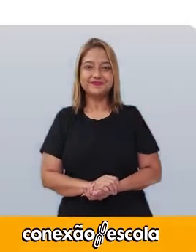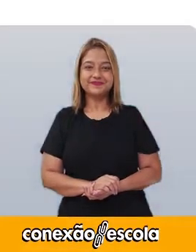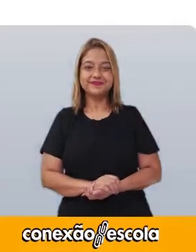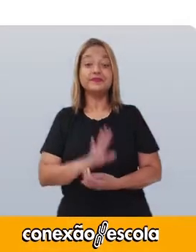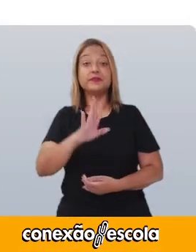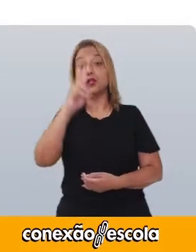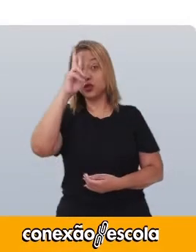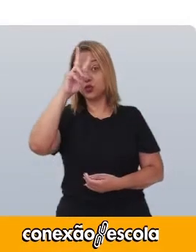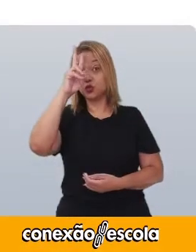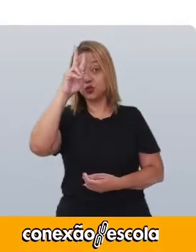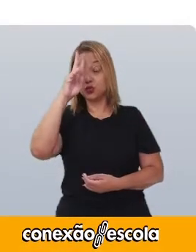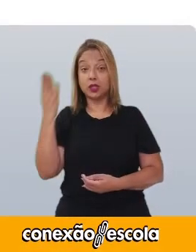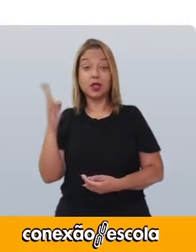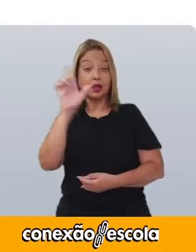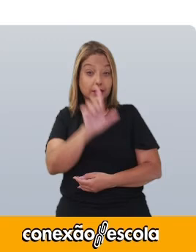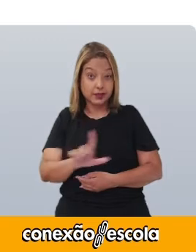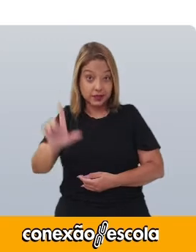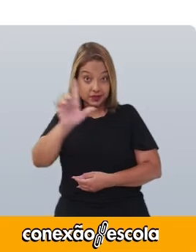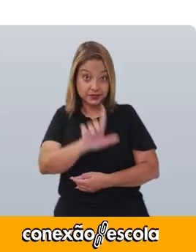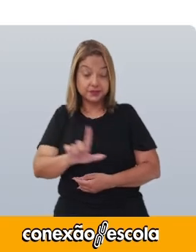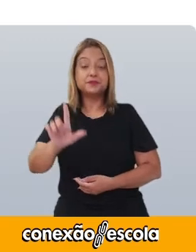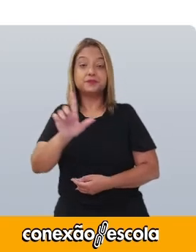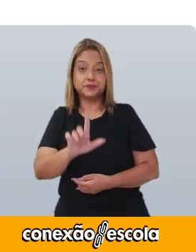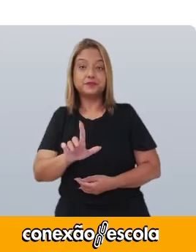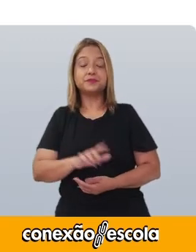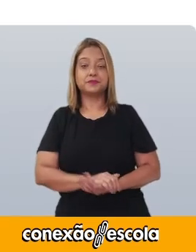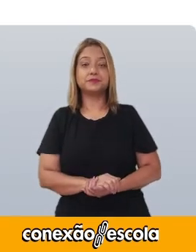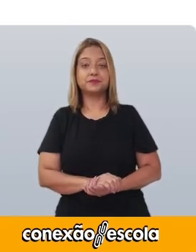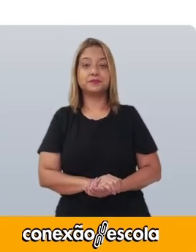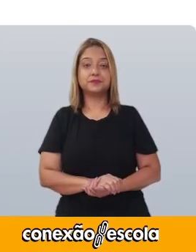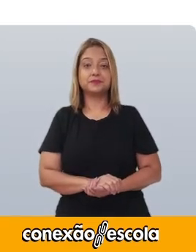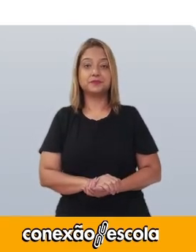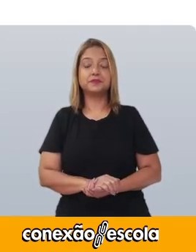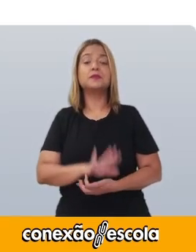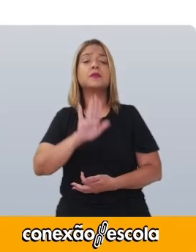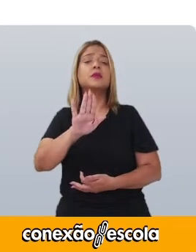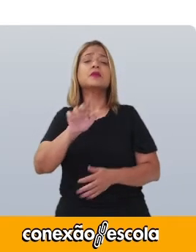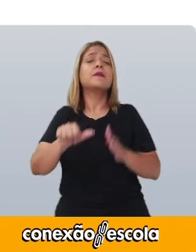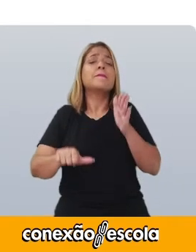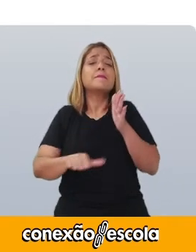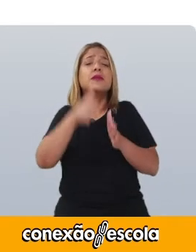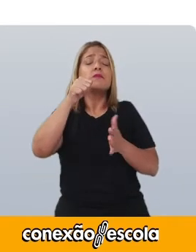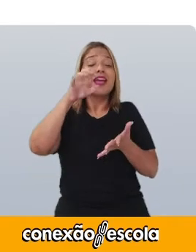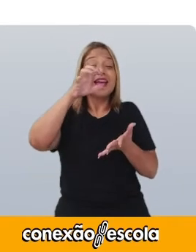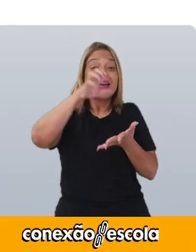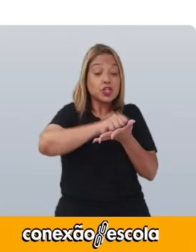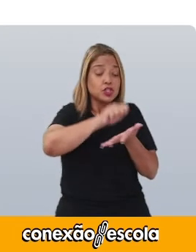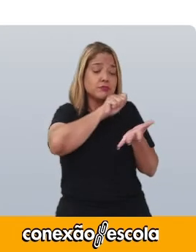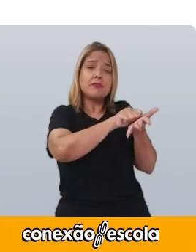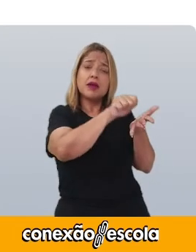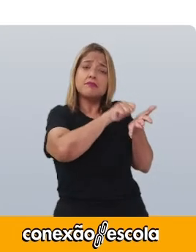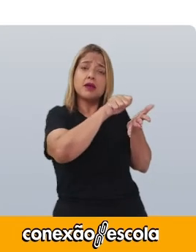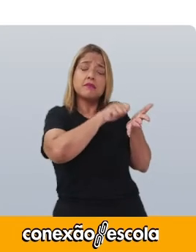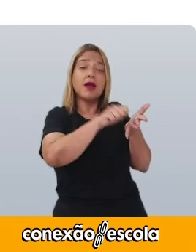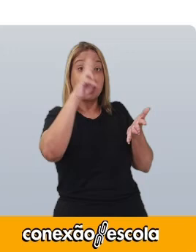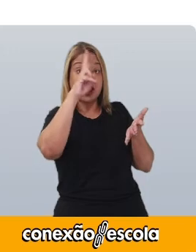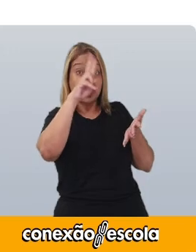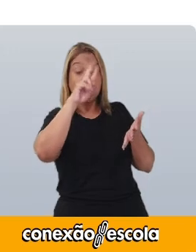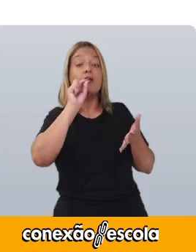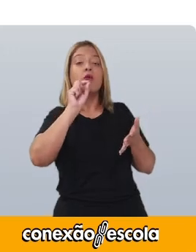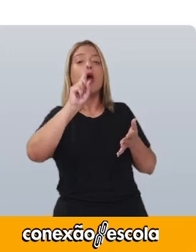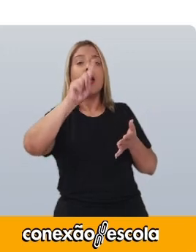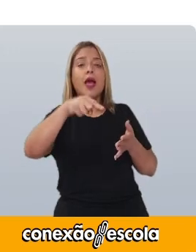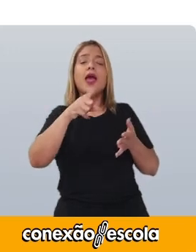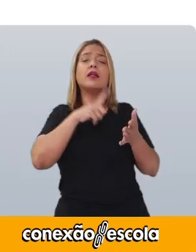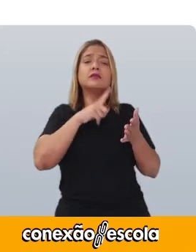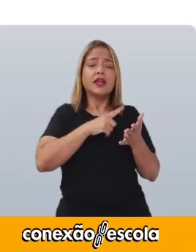Na história da literatura, o primeiro registro que nós temos é uma coletânea